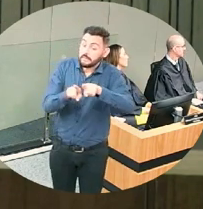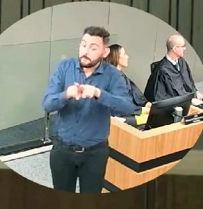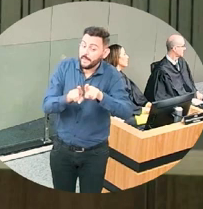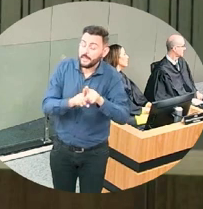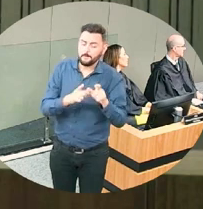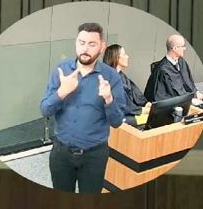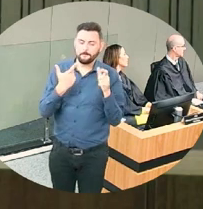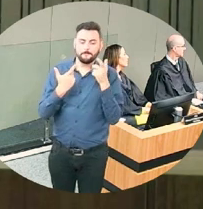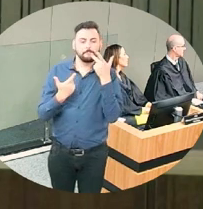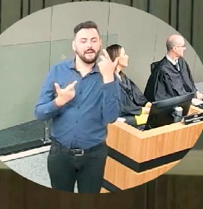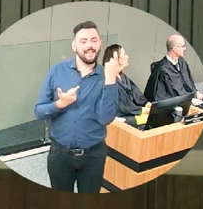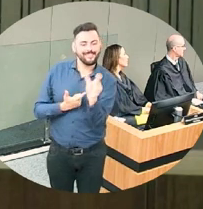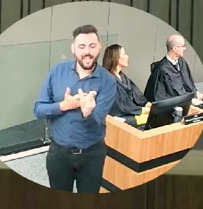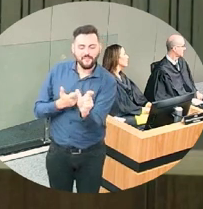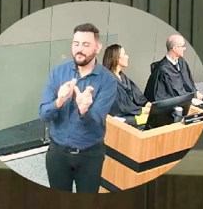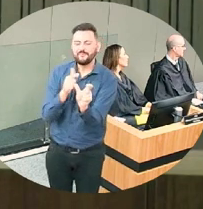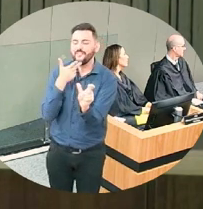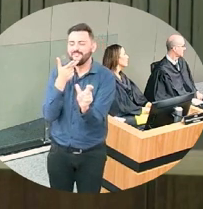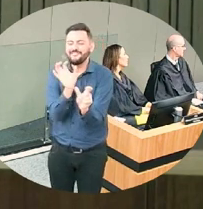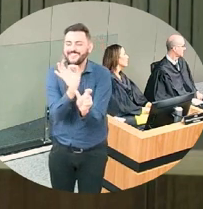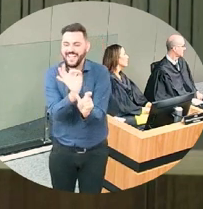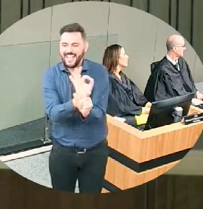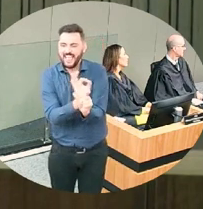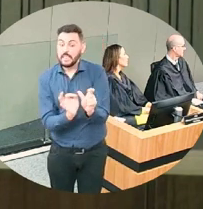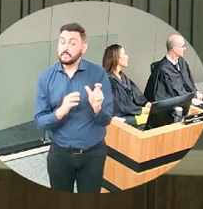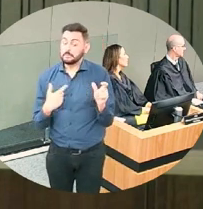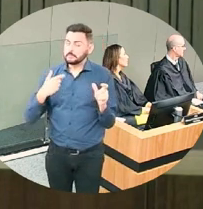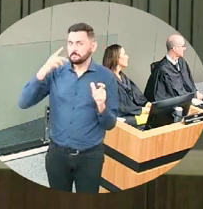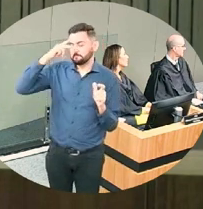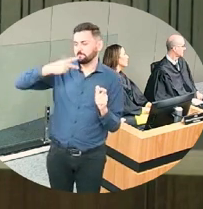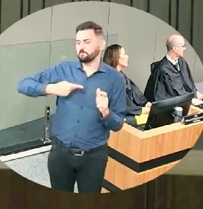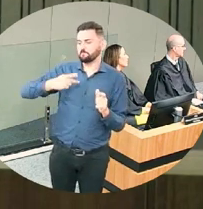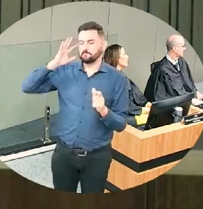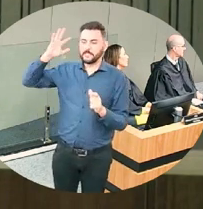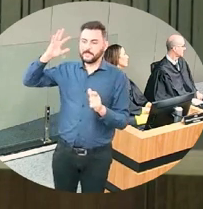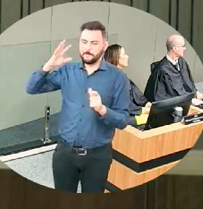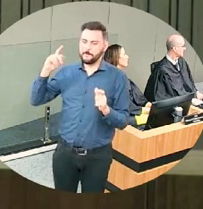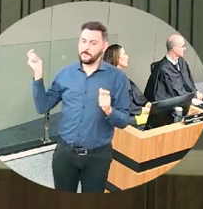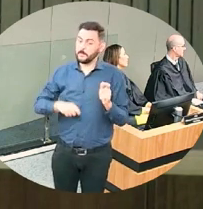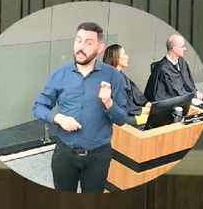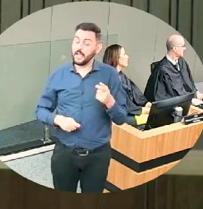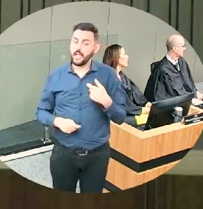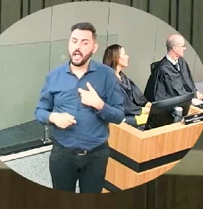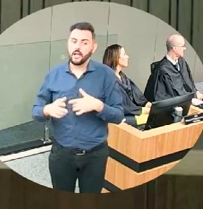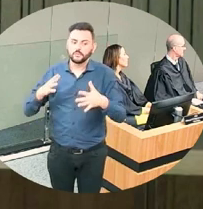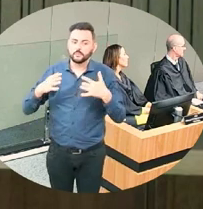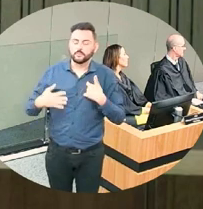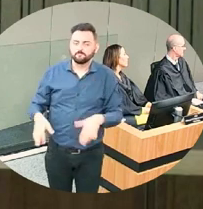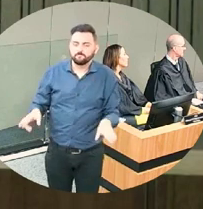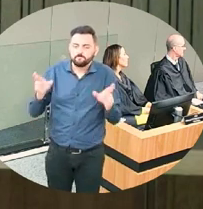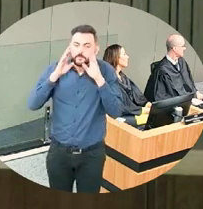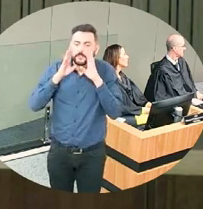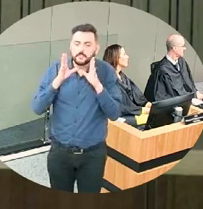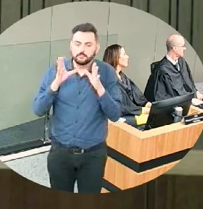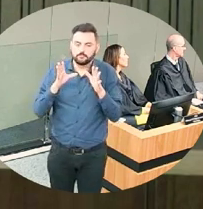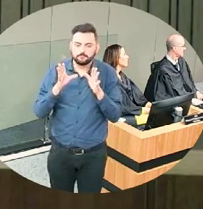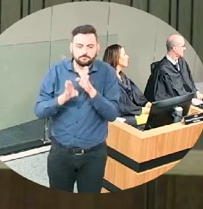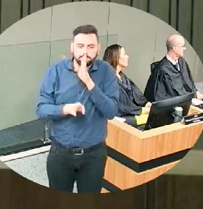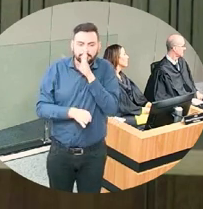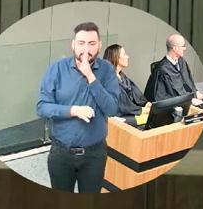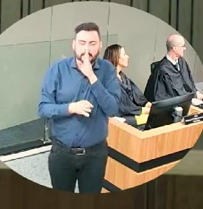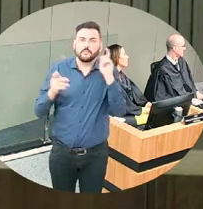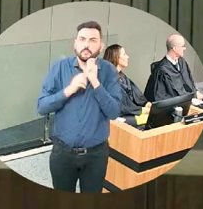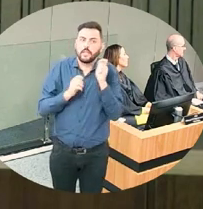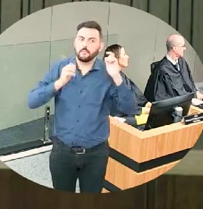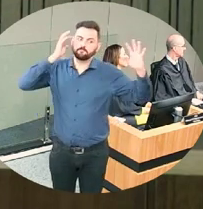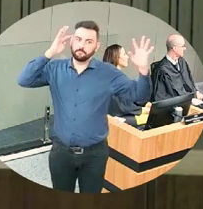paradoxalmente é aquela que fala mais alto é preciso escutar também o silêncio pois ele tem muito a falar e